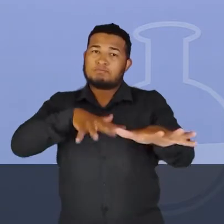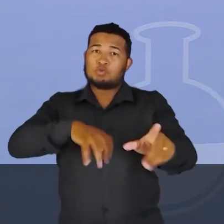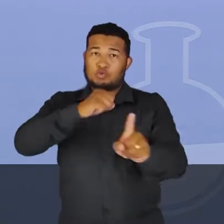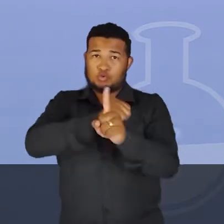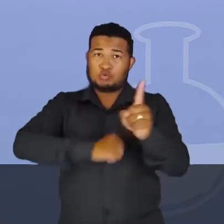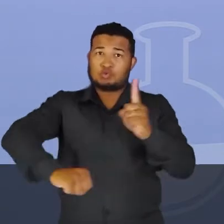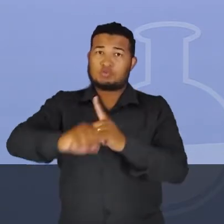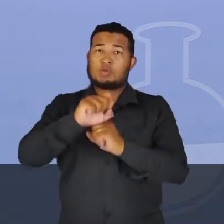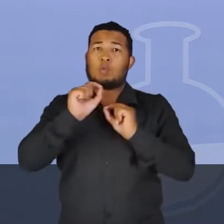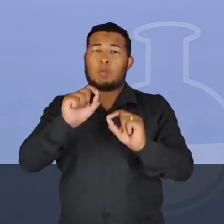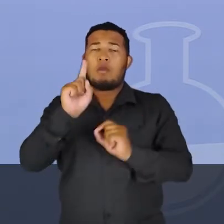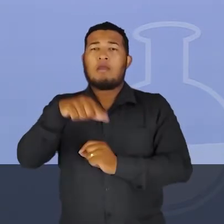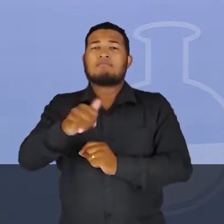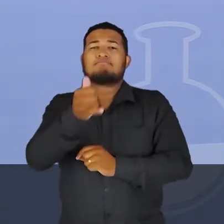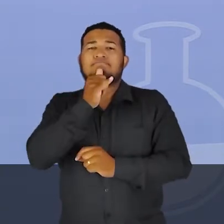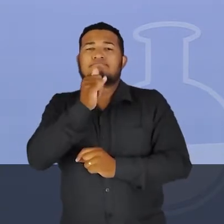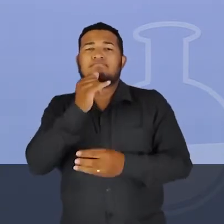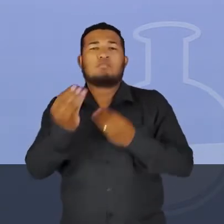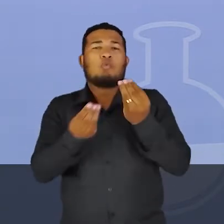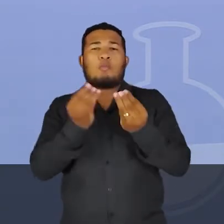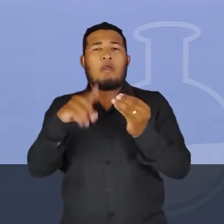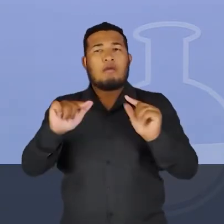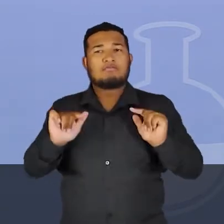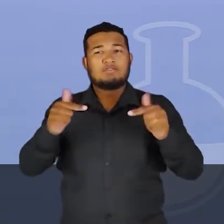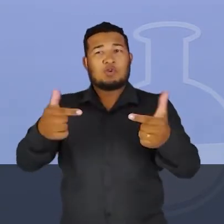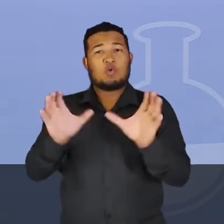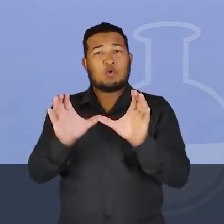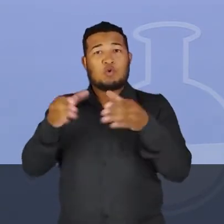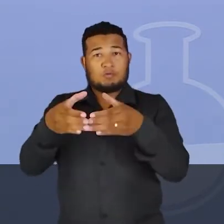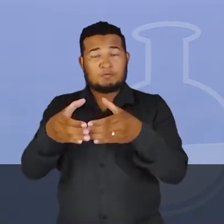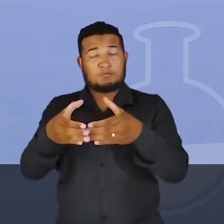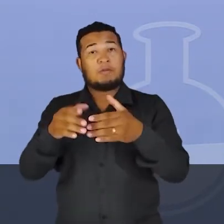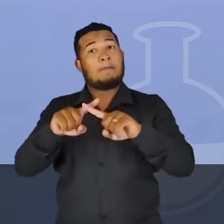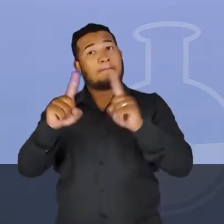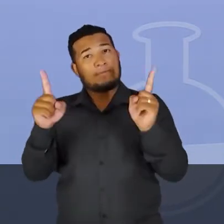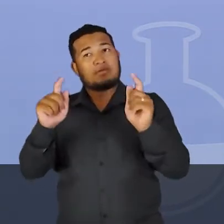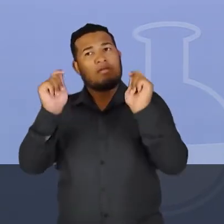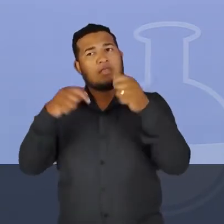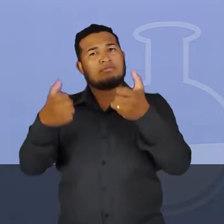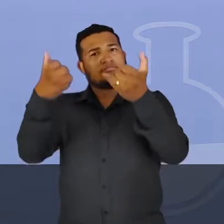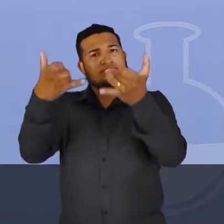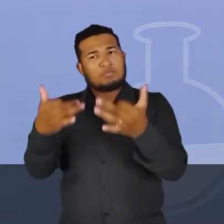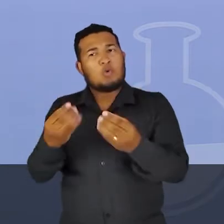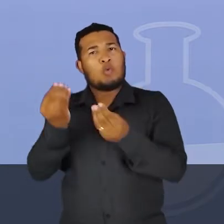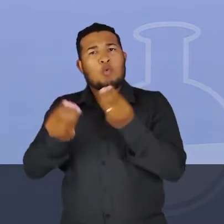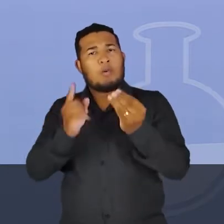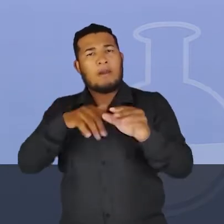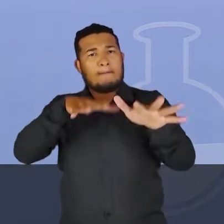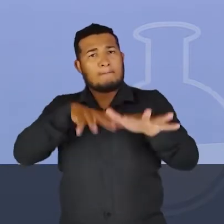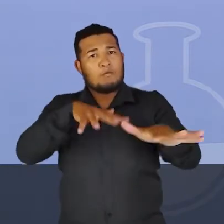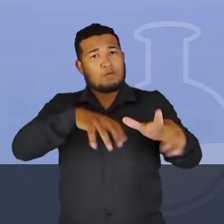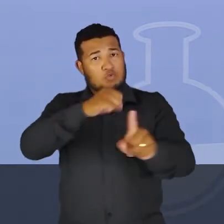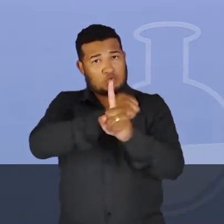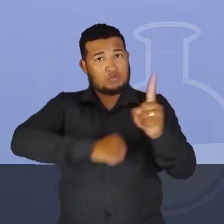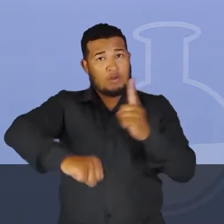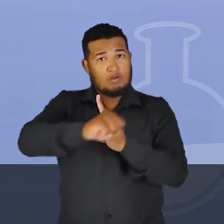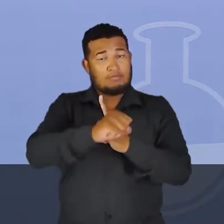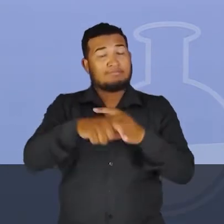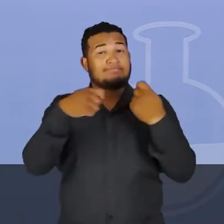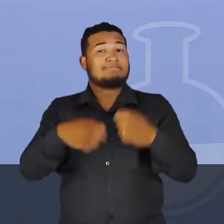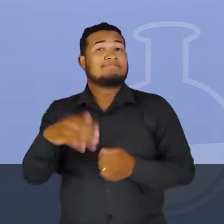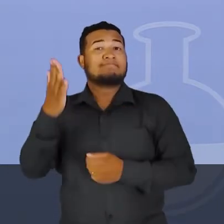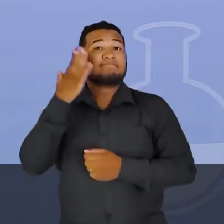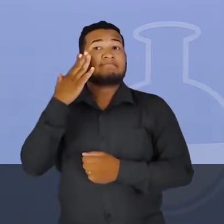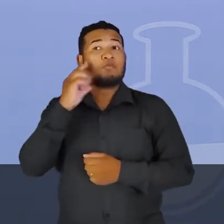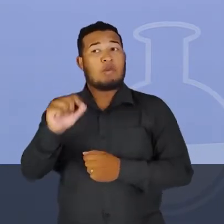exemplos de ações coletivas. Mas, para que eu possa classificar um movimento social como tal, eu preciso que